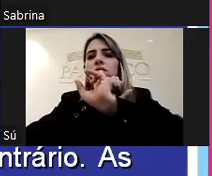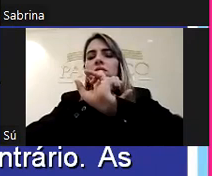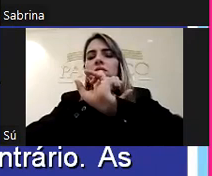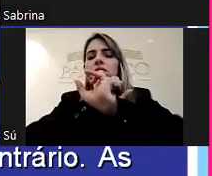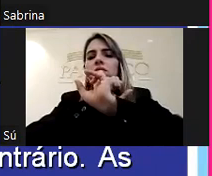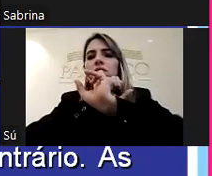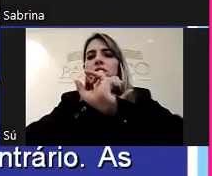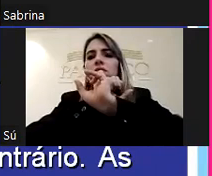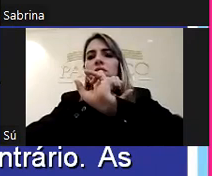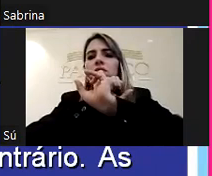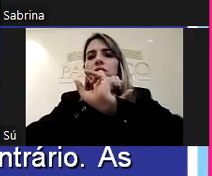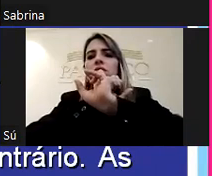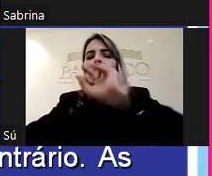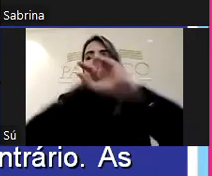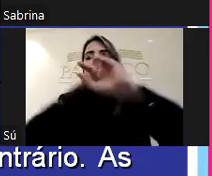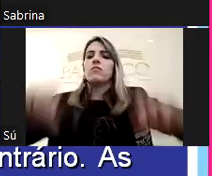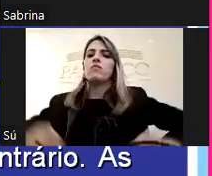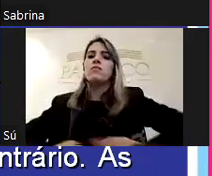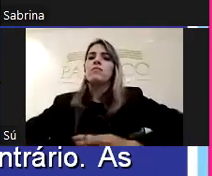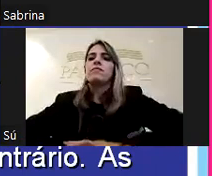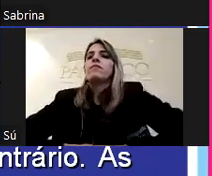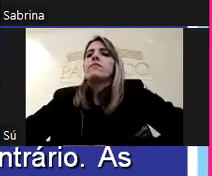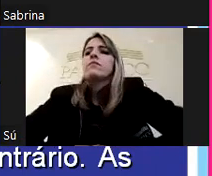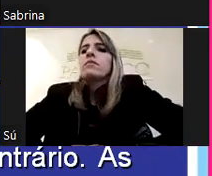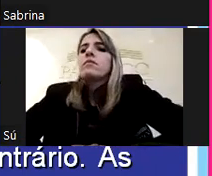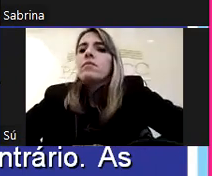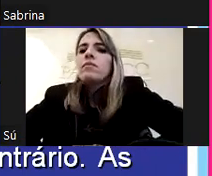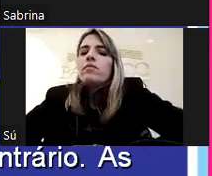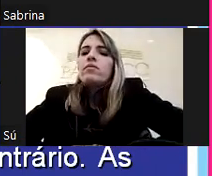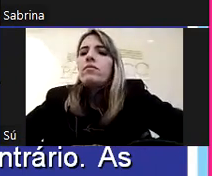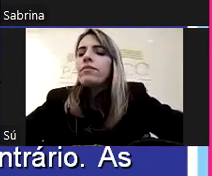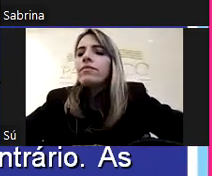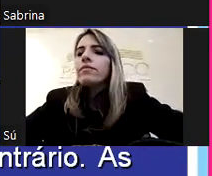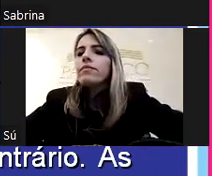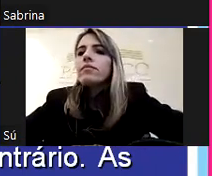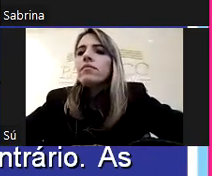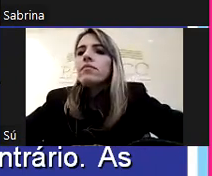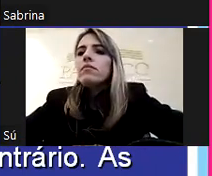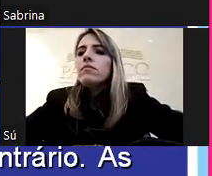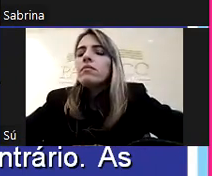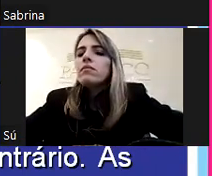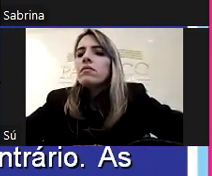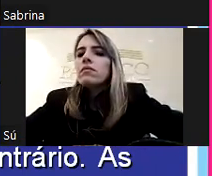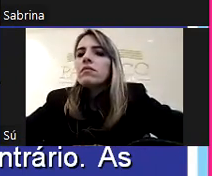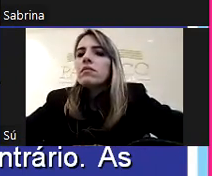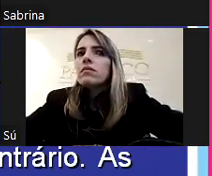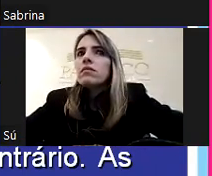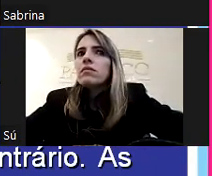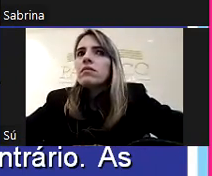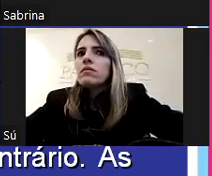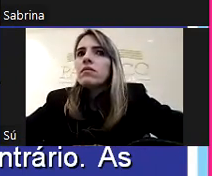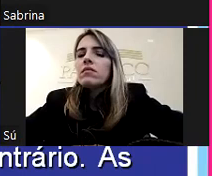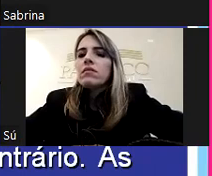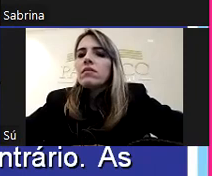Já as disfunções sexuais, na maioria das vezes, elas estão ligadas às fases do desenvolvimento